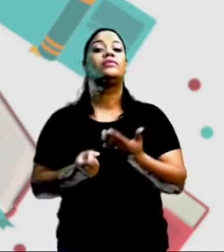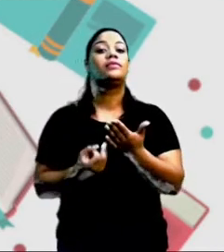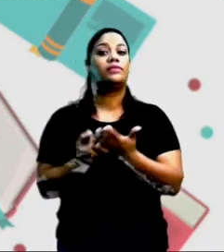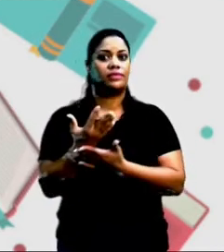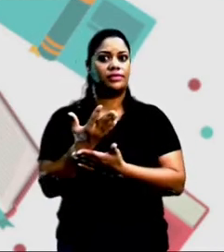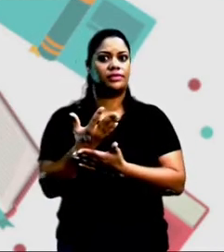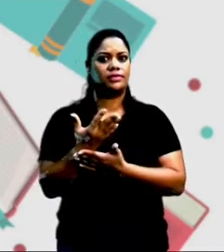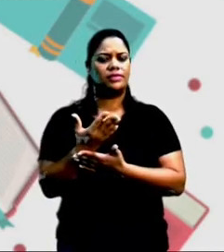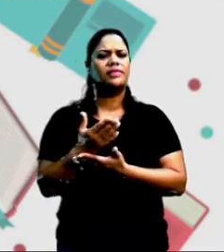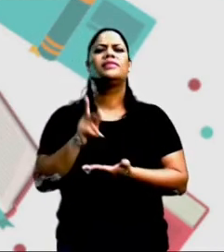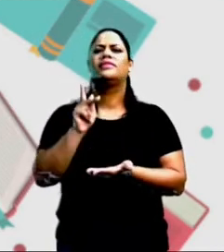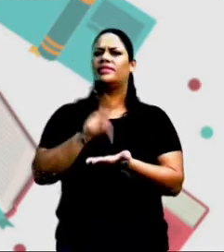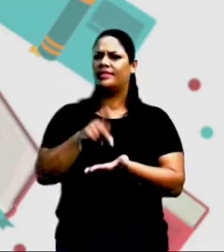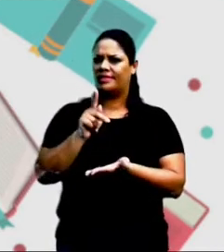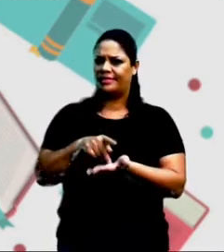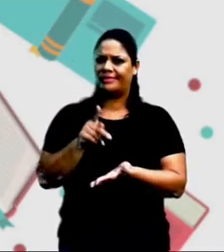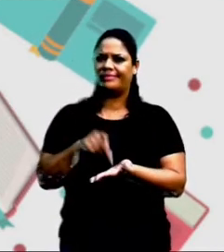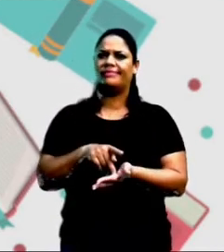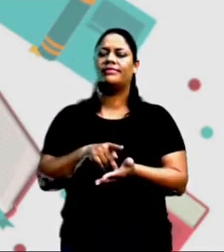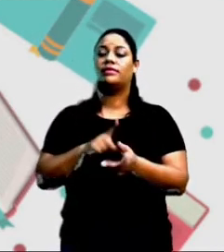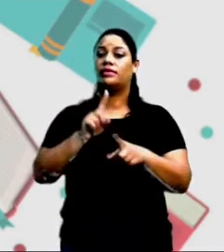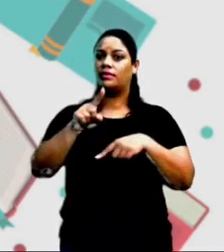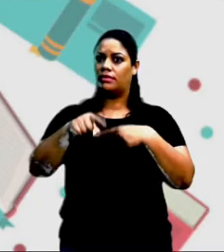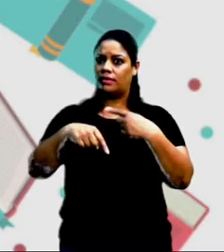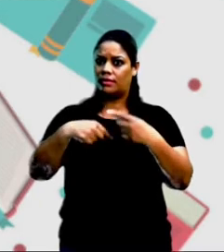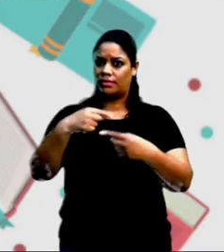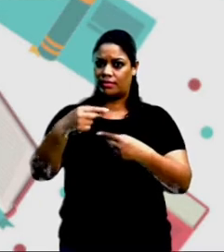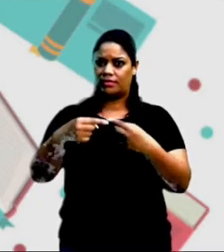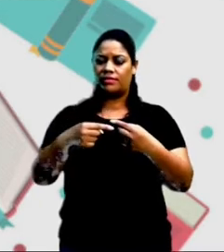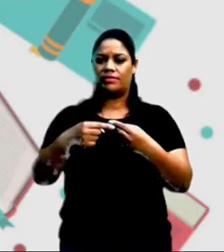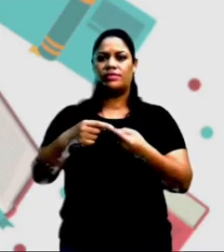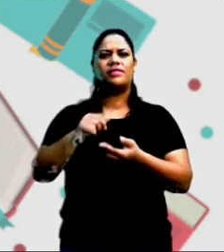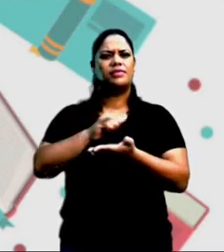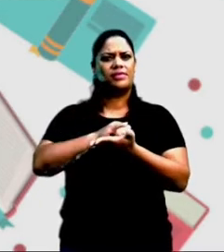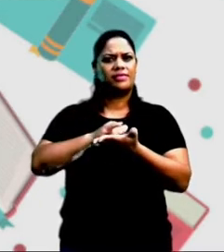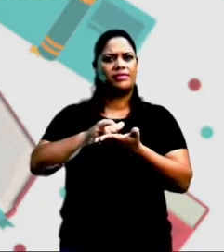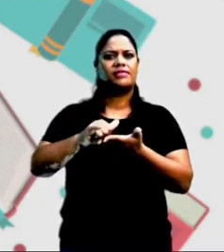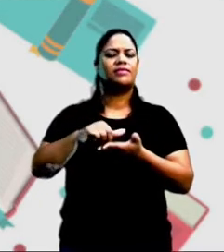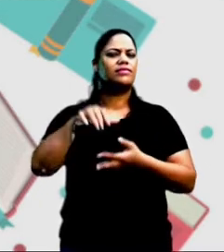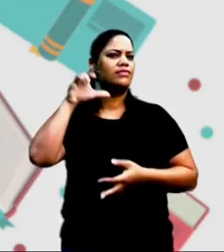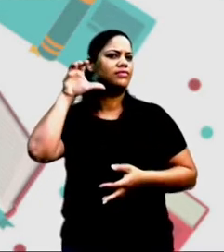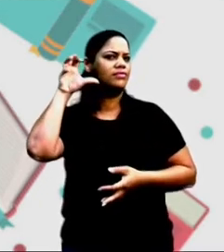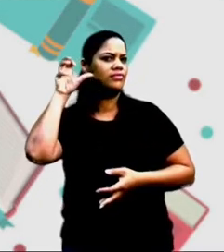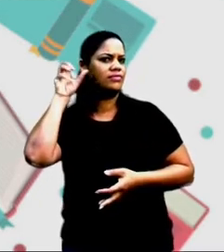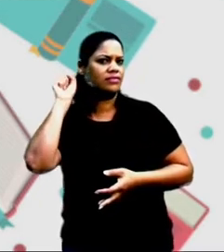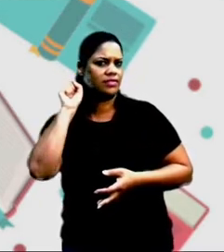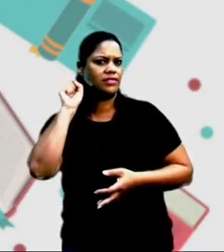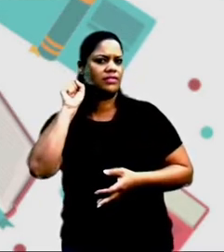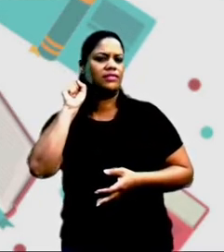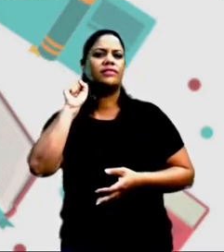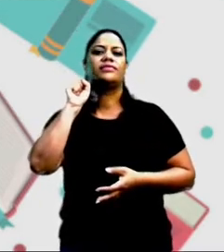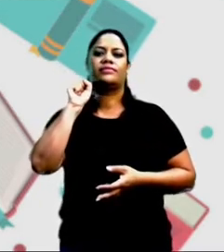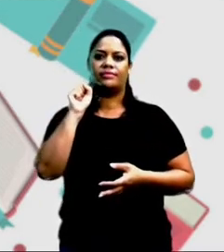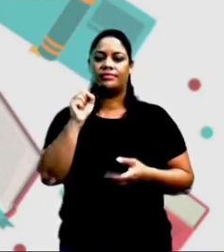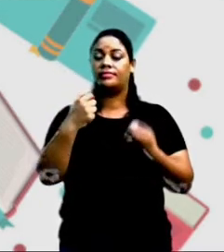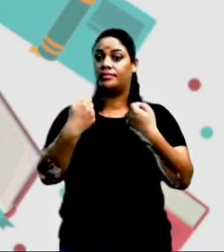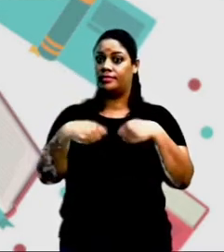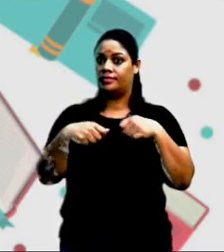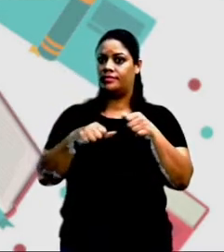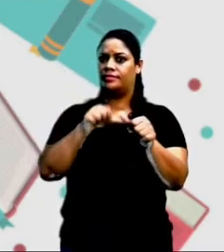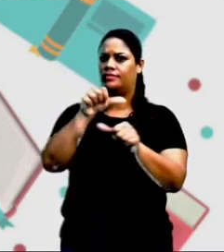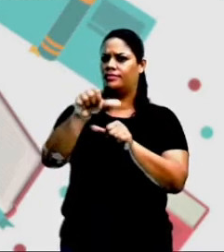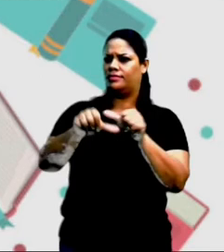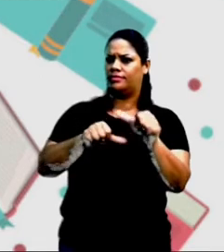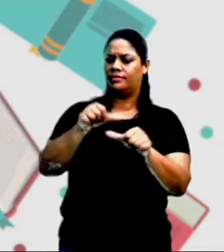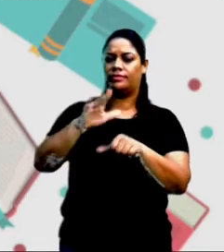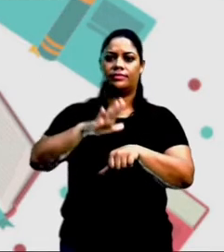aconteceu? Ele realmente, né? Depois que ele deu essa mensagem, que ele escutou ele dizer que ele tinha que